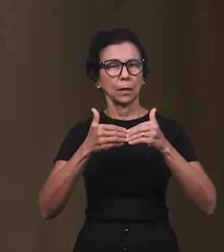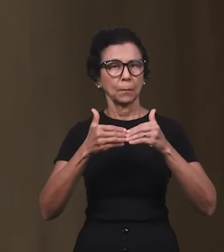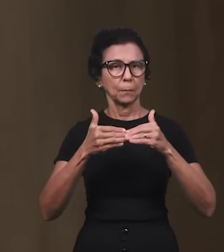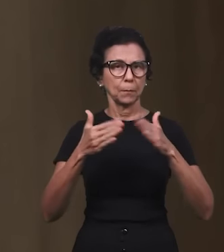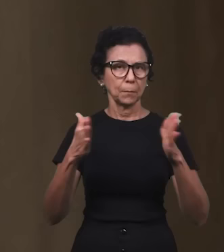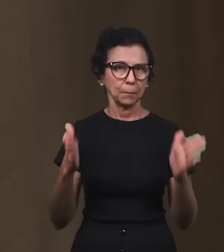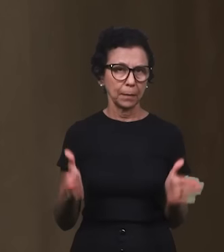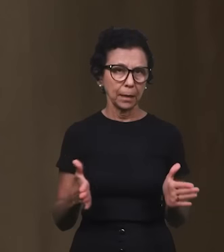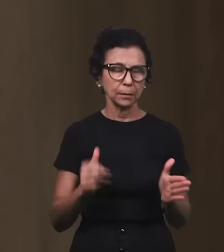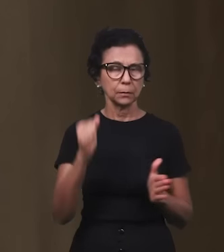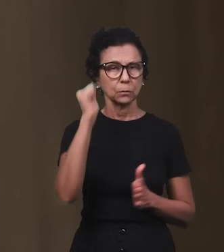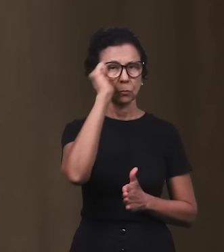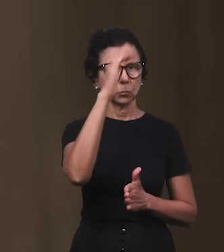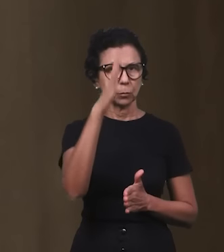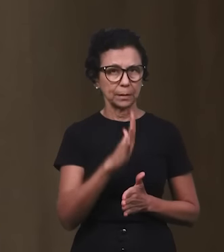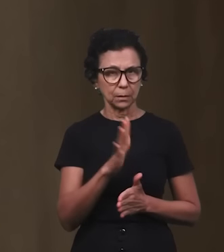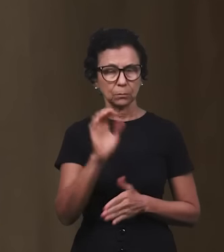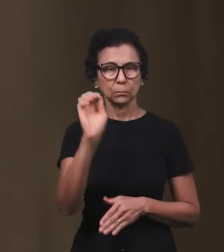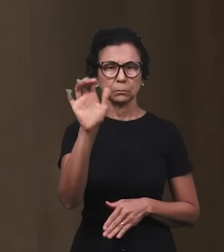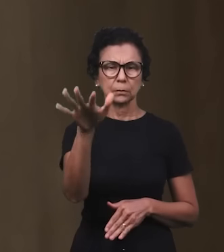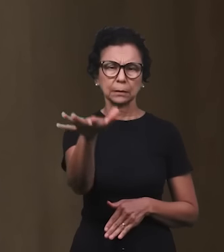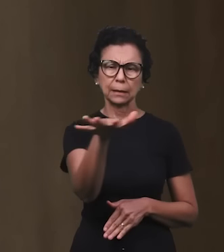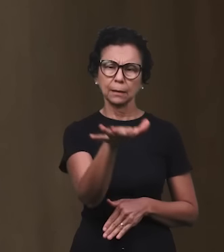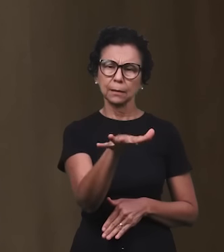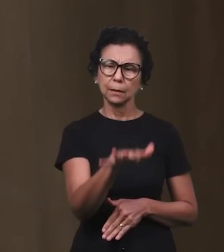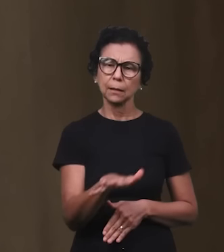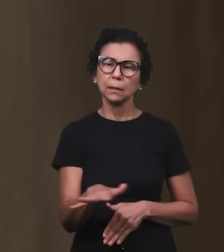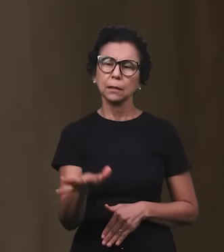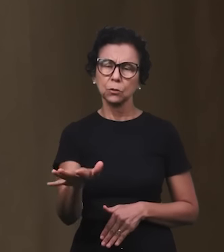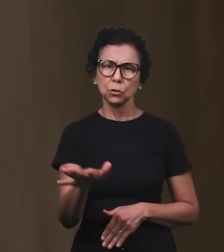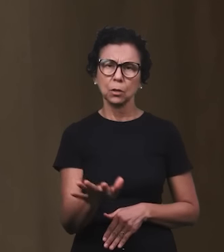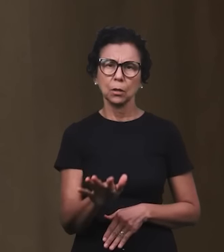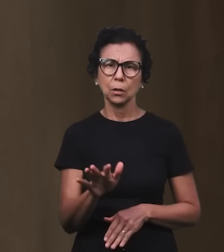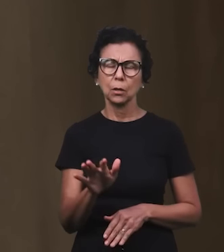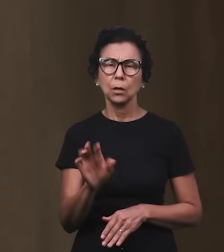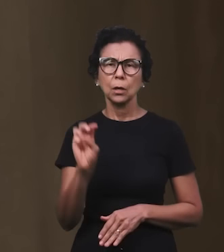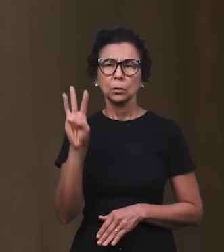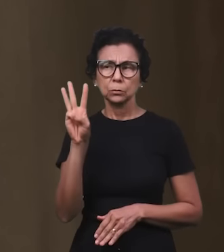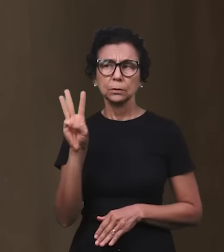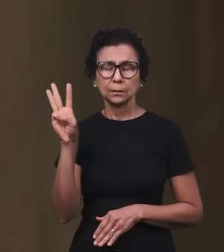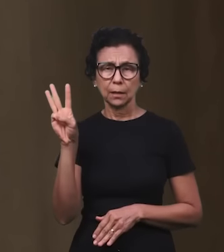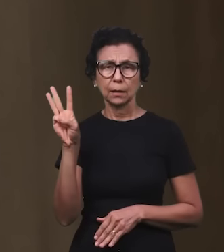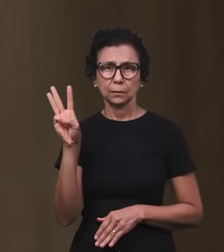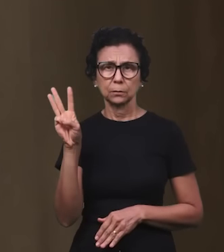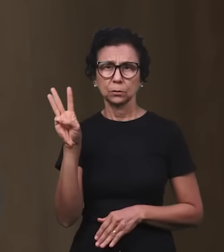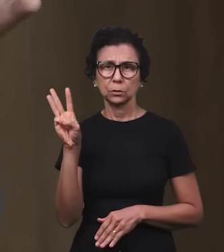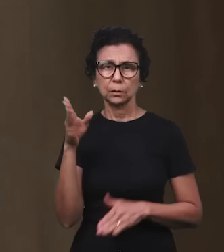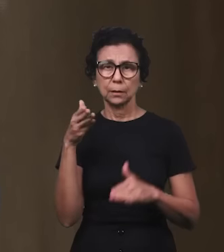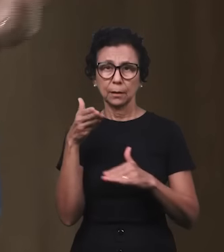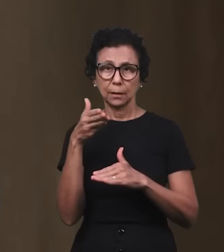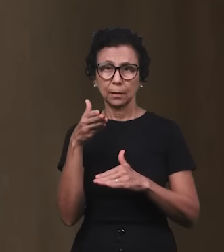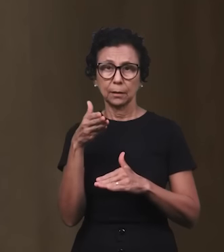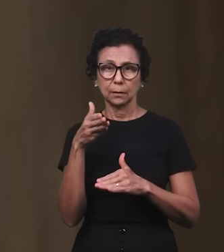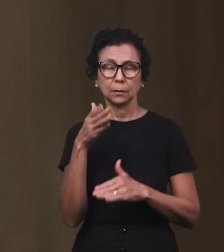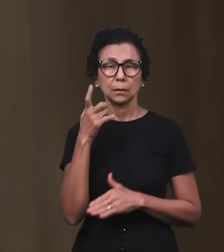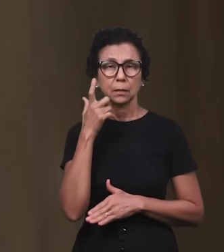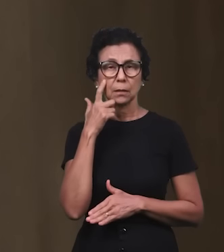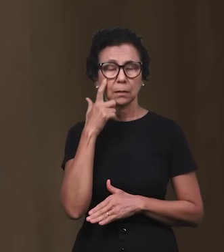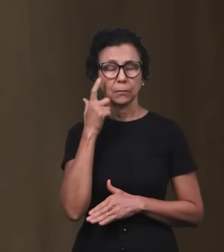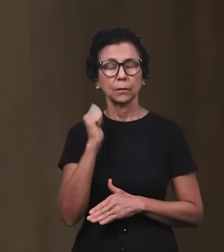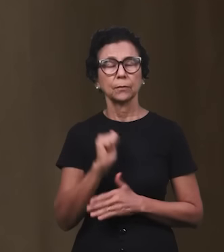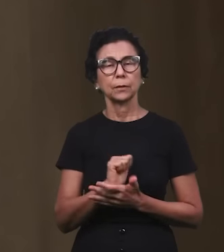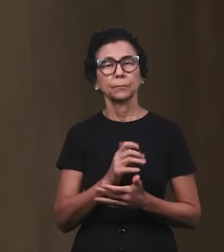cada região do país que você tiver, você pode ir lá no site ver, tem um canal para cada TV aberta, para cada região onde